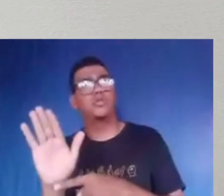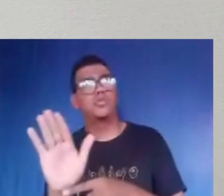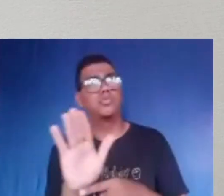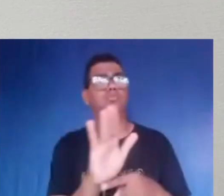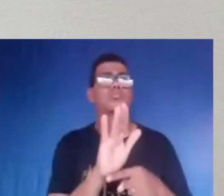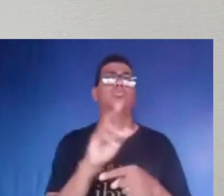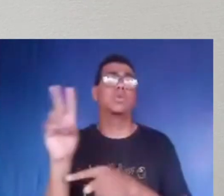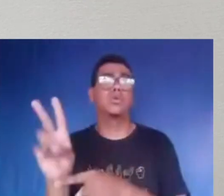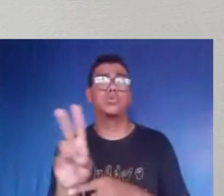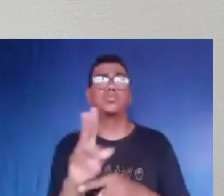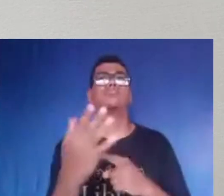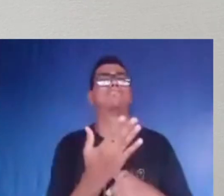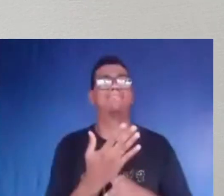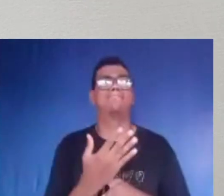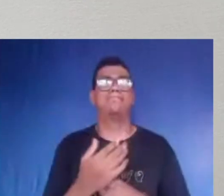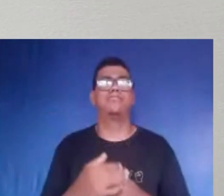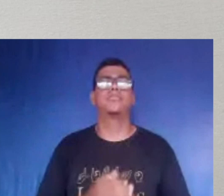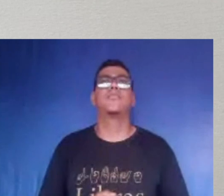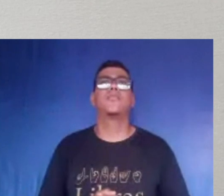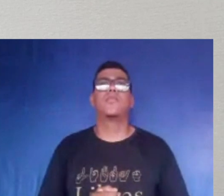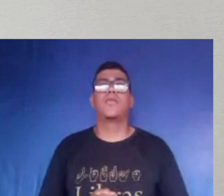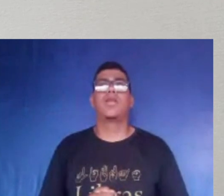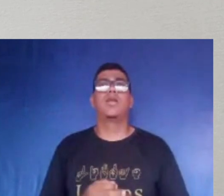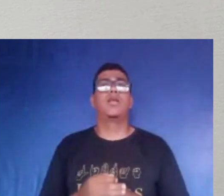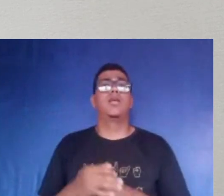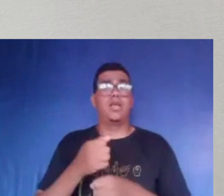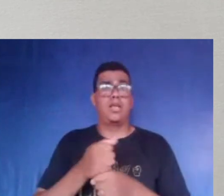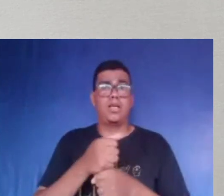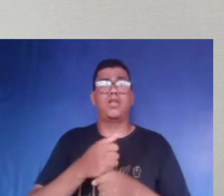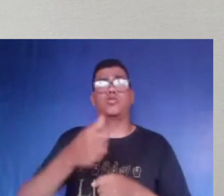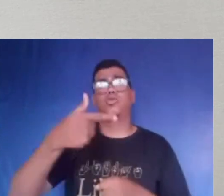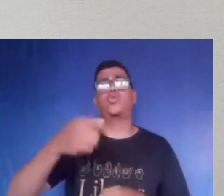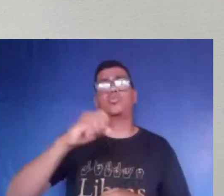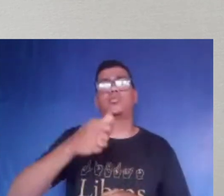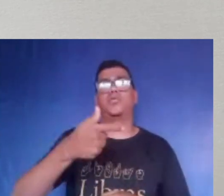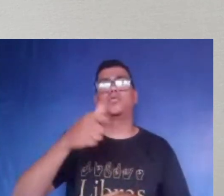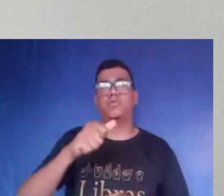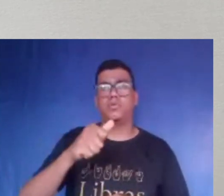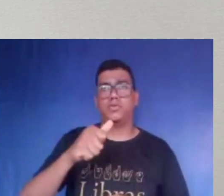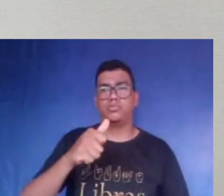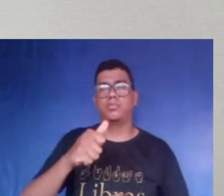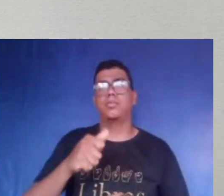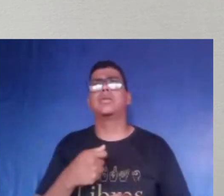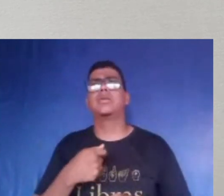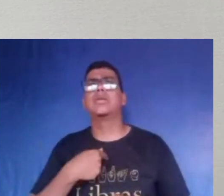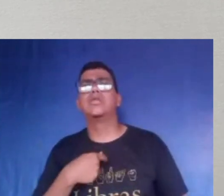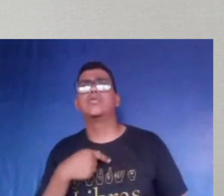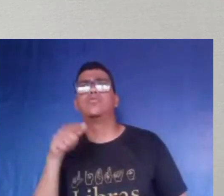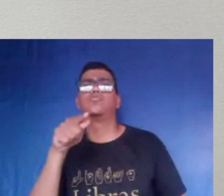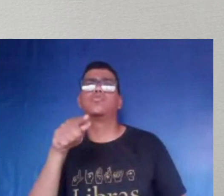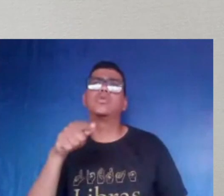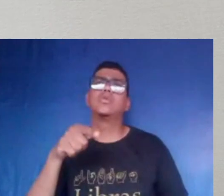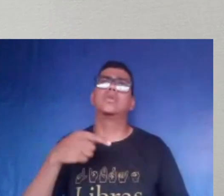da oração. A ênfase de colocar diante do Senhor a necessidade de cada um desses missionários, a necessidade